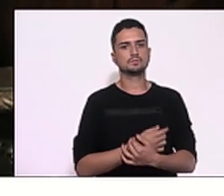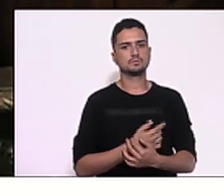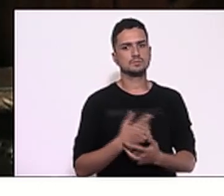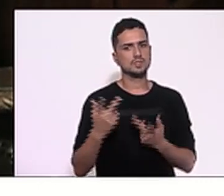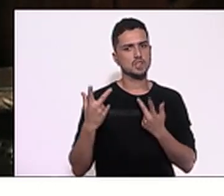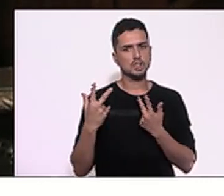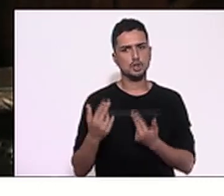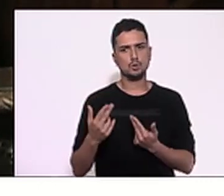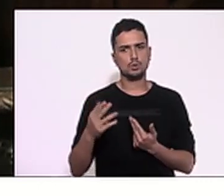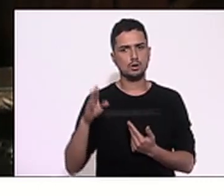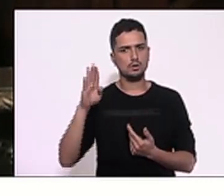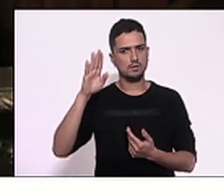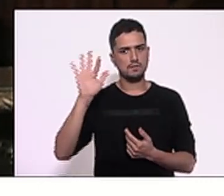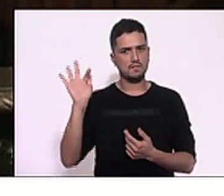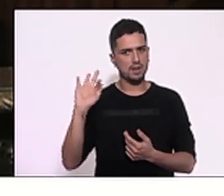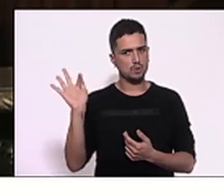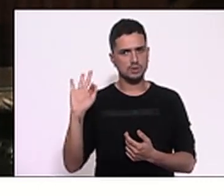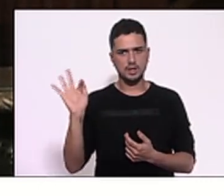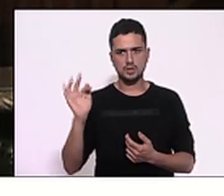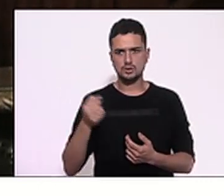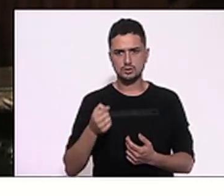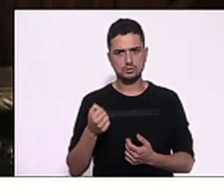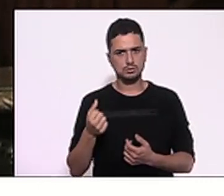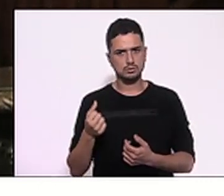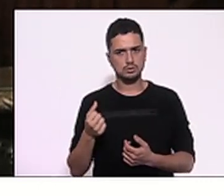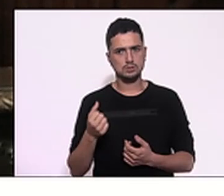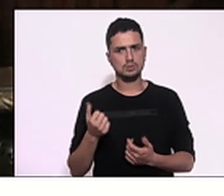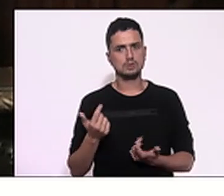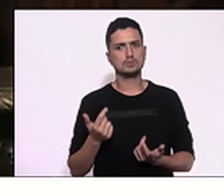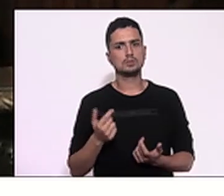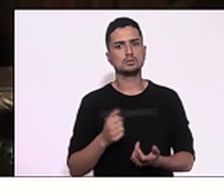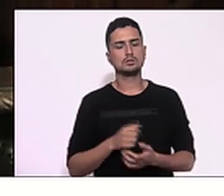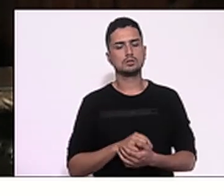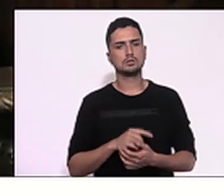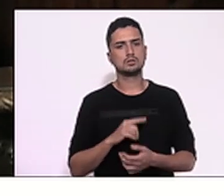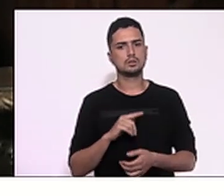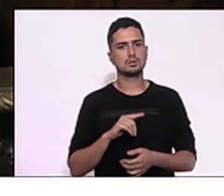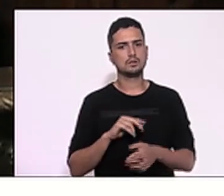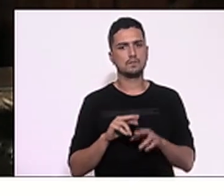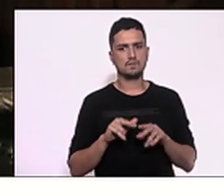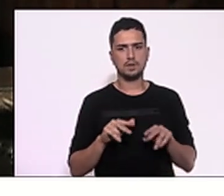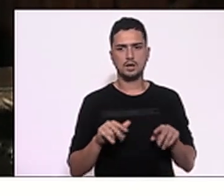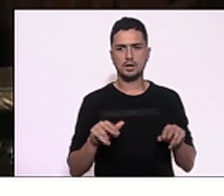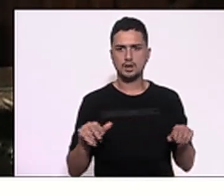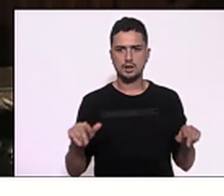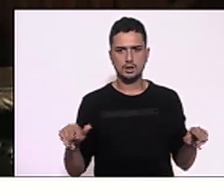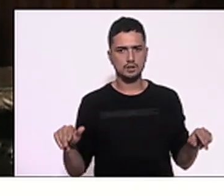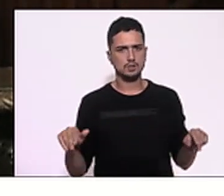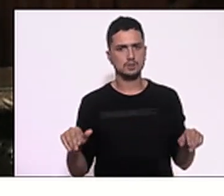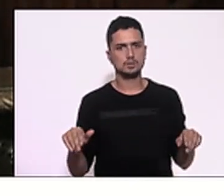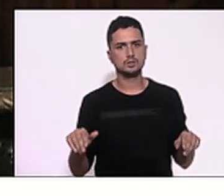com atividades de ensino, pesquisa e extensão que